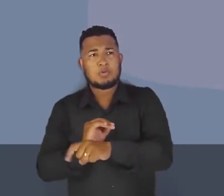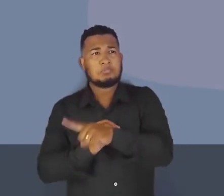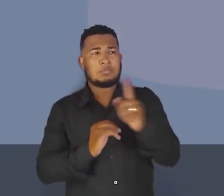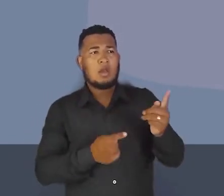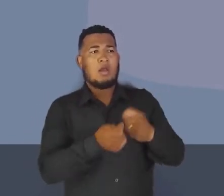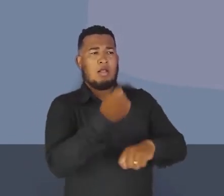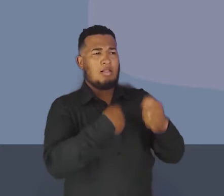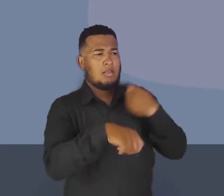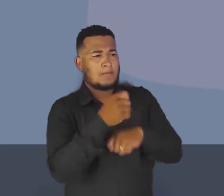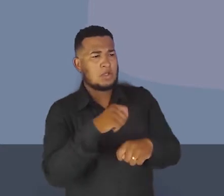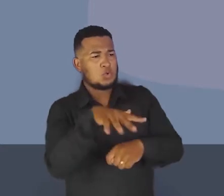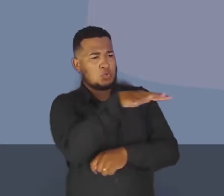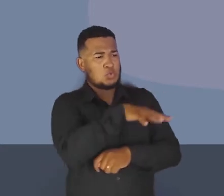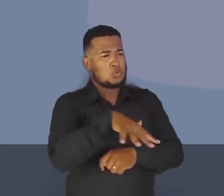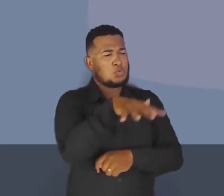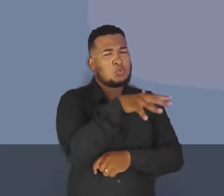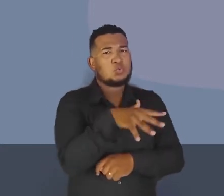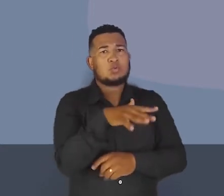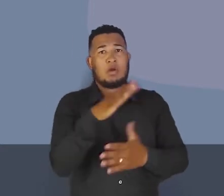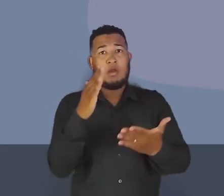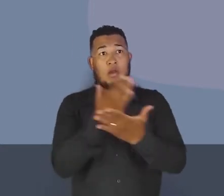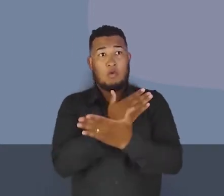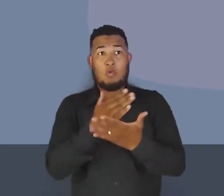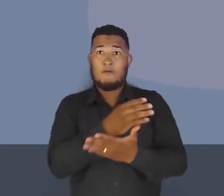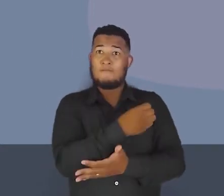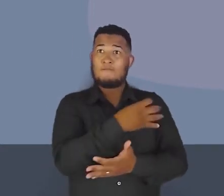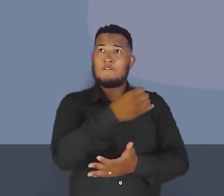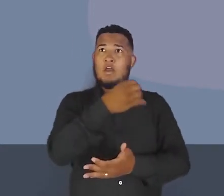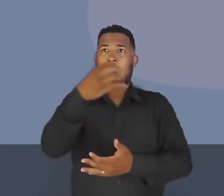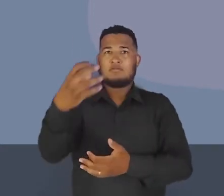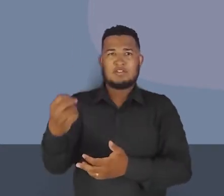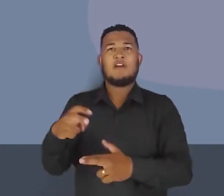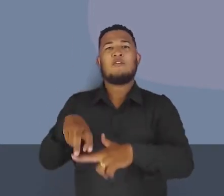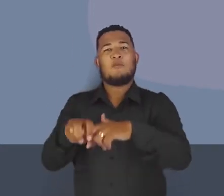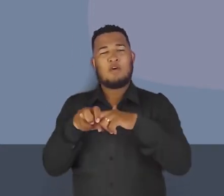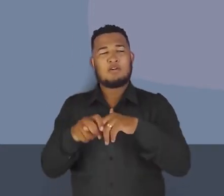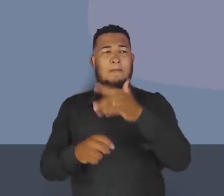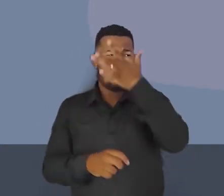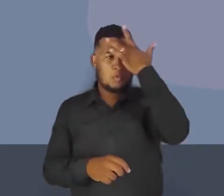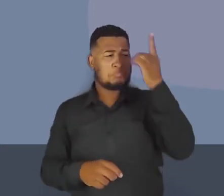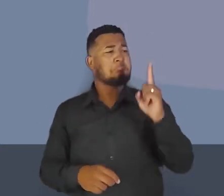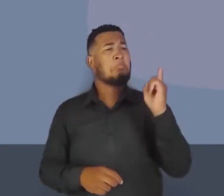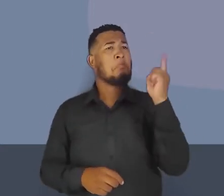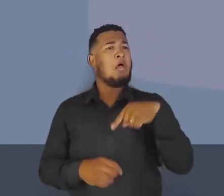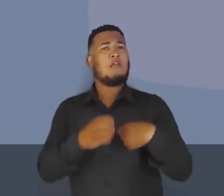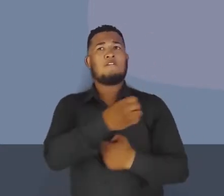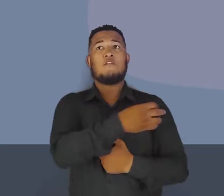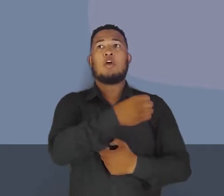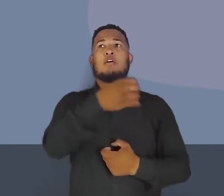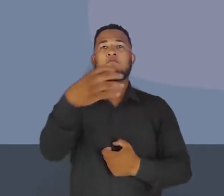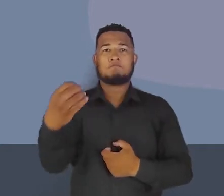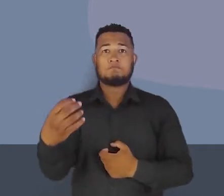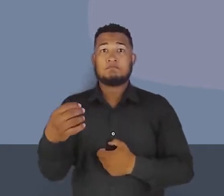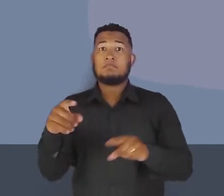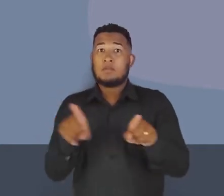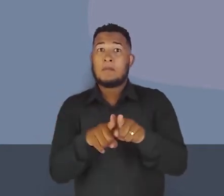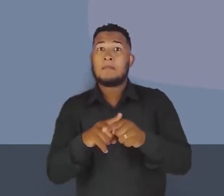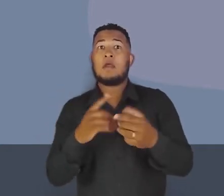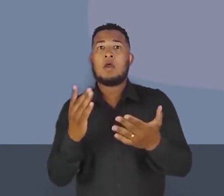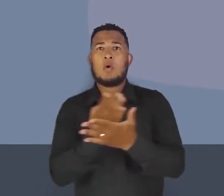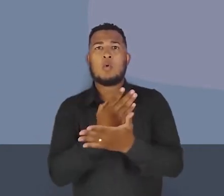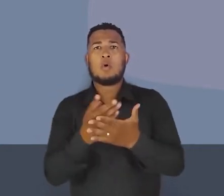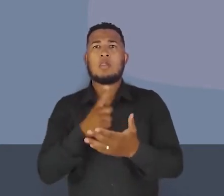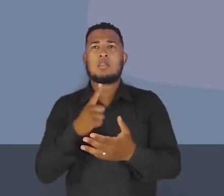de propriedades, tinha escravos que viajavam a mando dos seus senhores, tinha escravos, inclusive, que